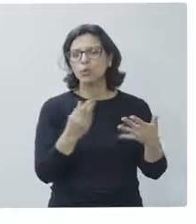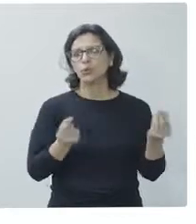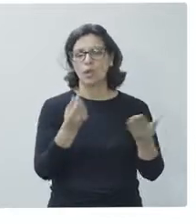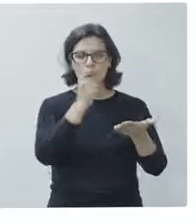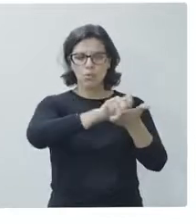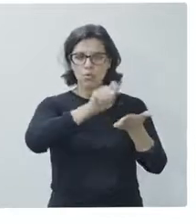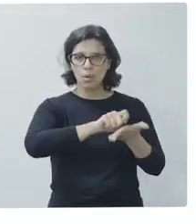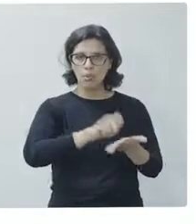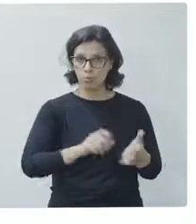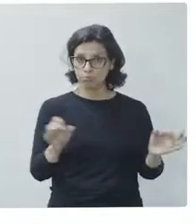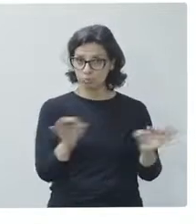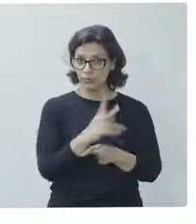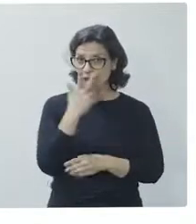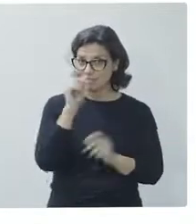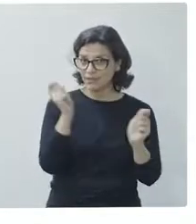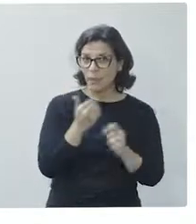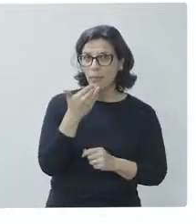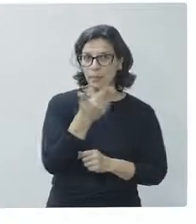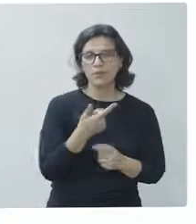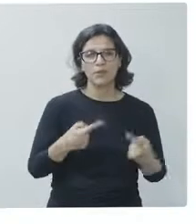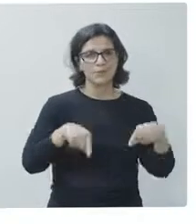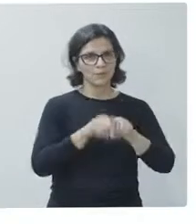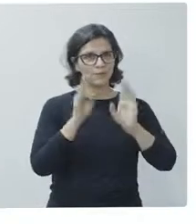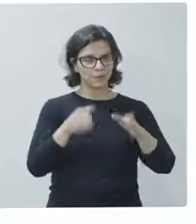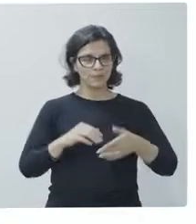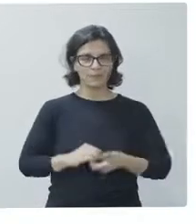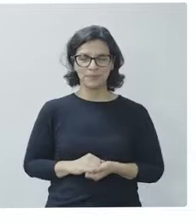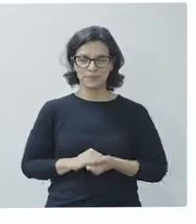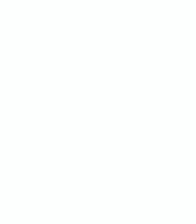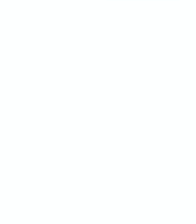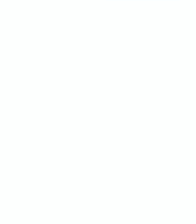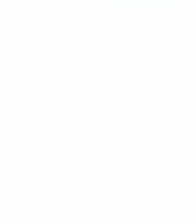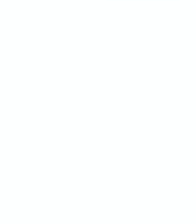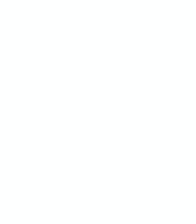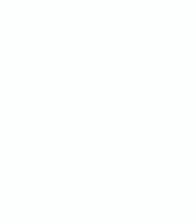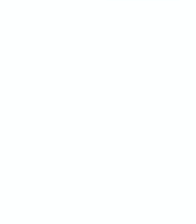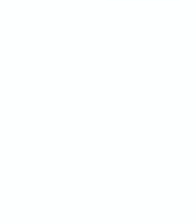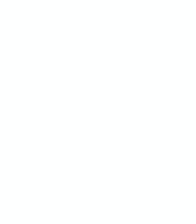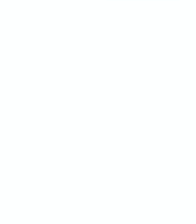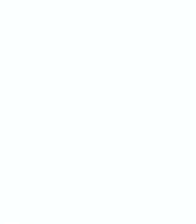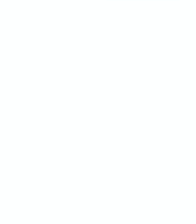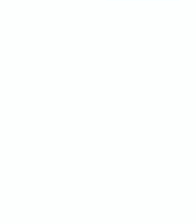aqueles desejos que você acha que poderia pedir, e eu já volto.